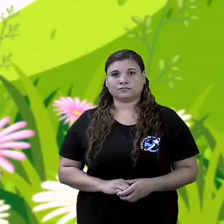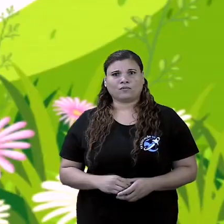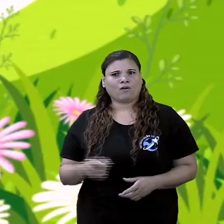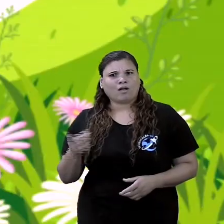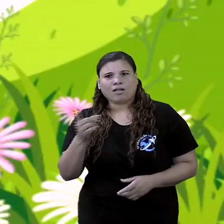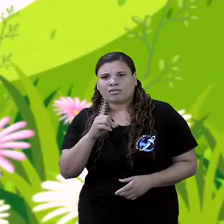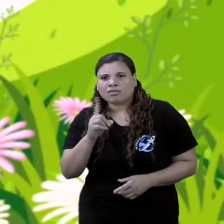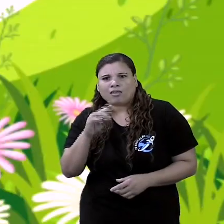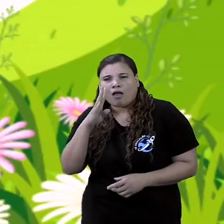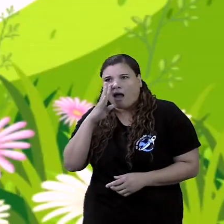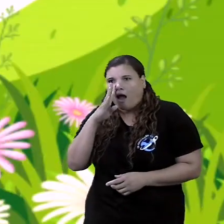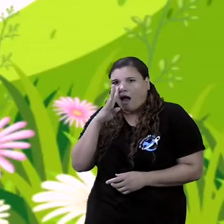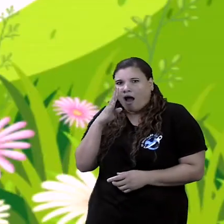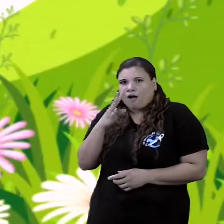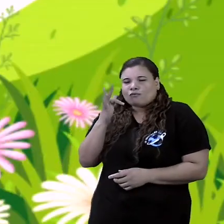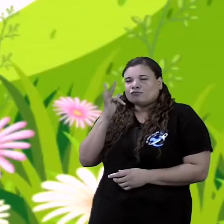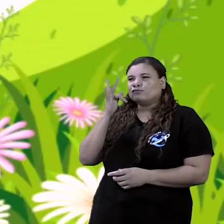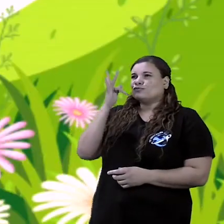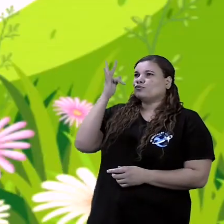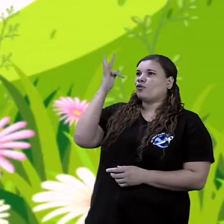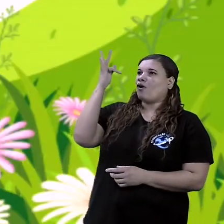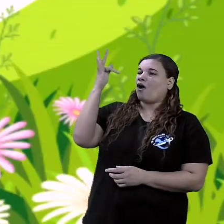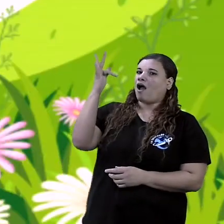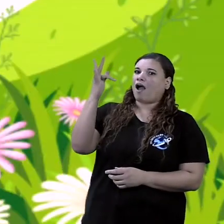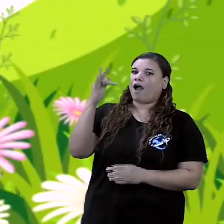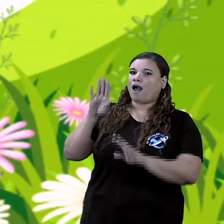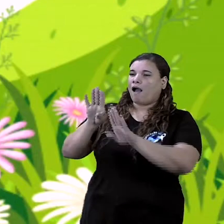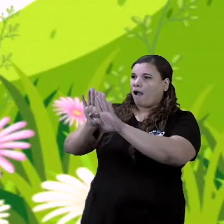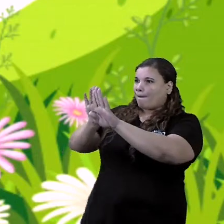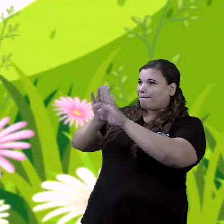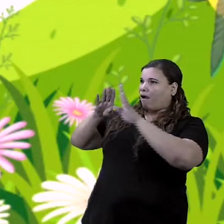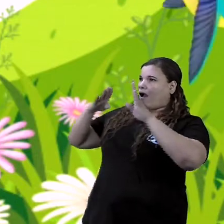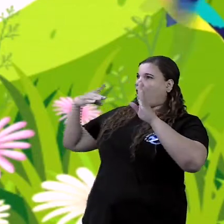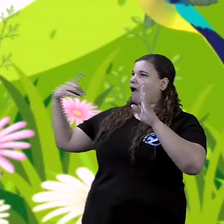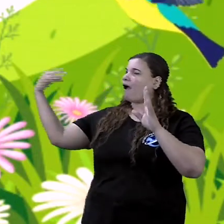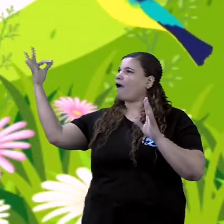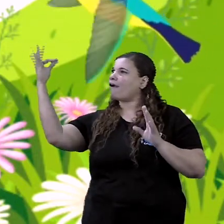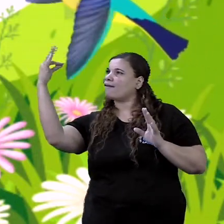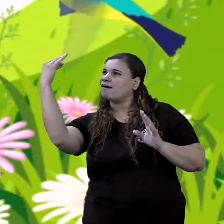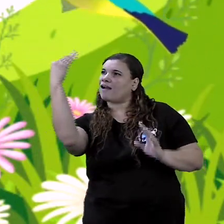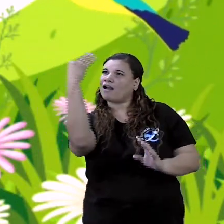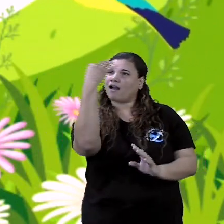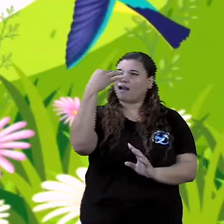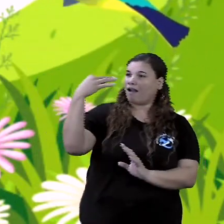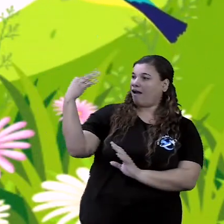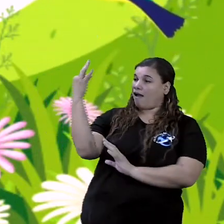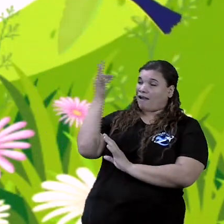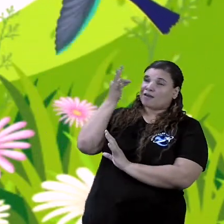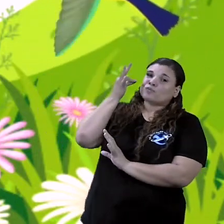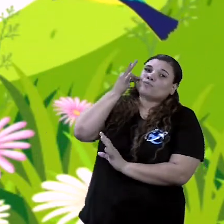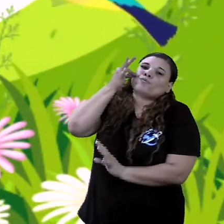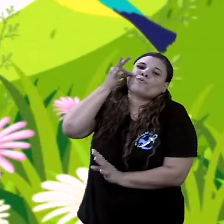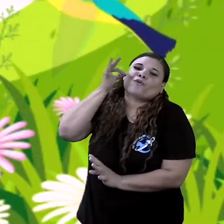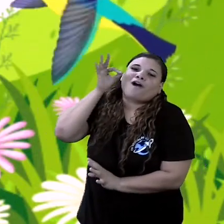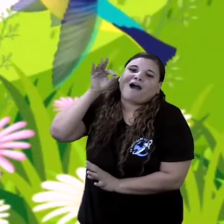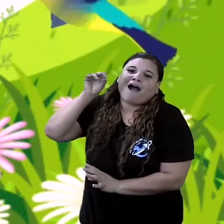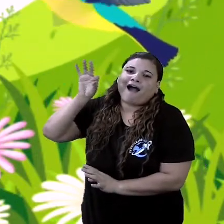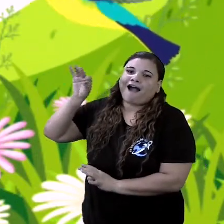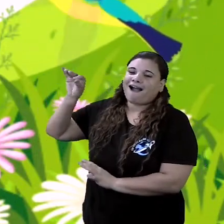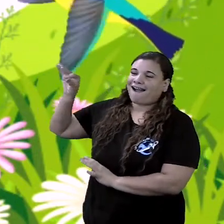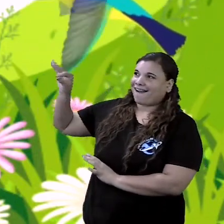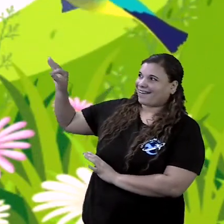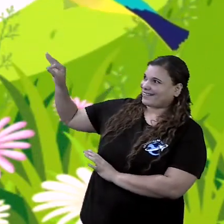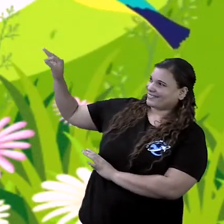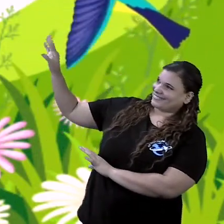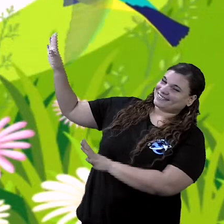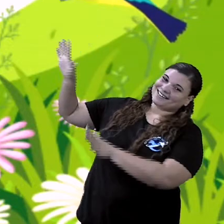Não se admire se um dia um beija-flor invadir a porta